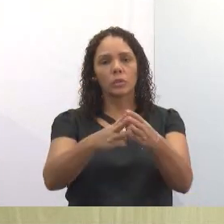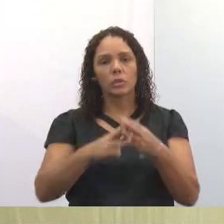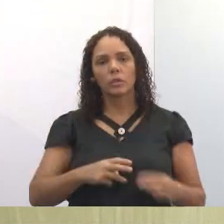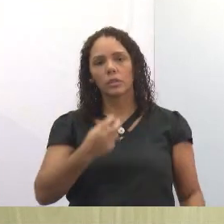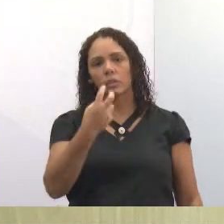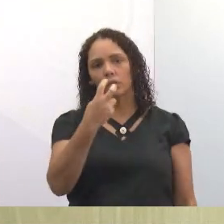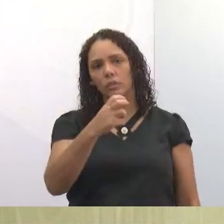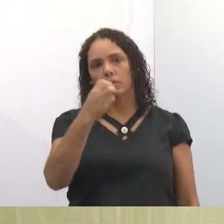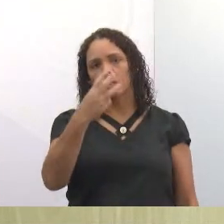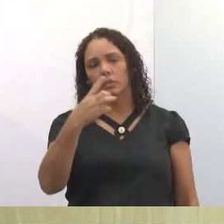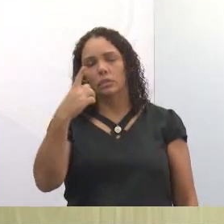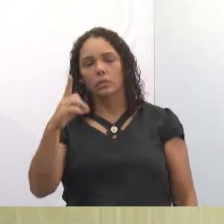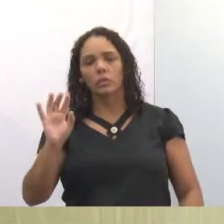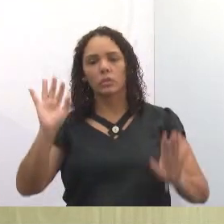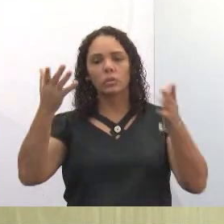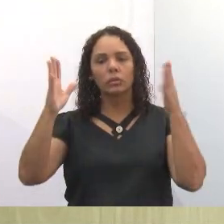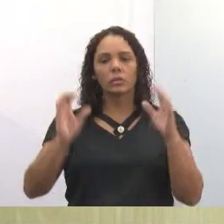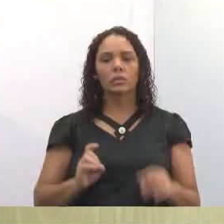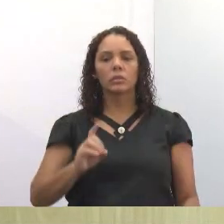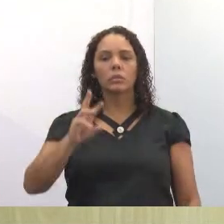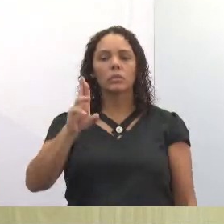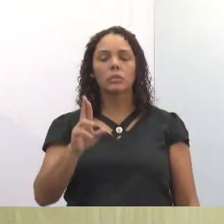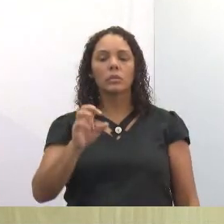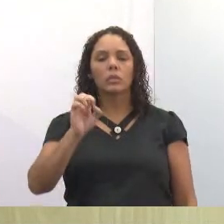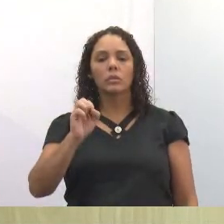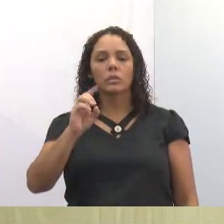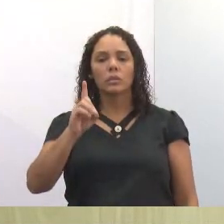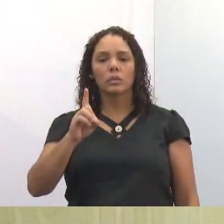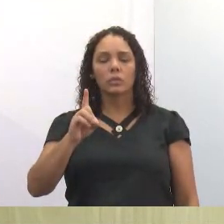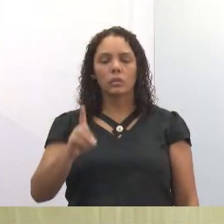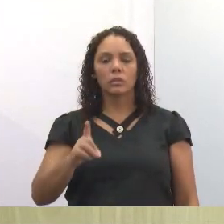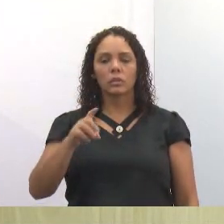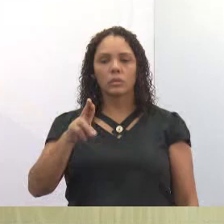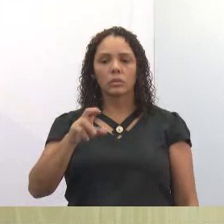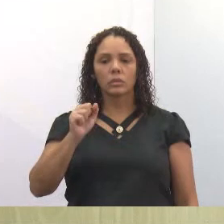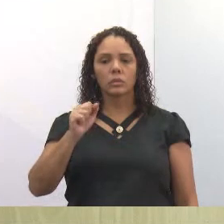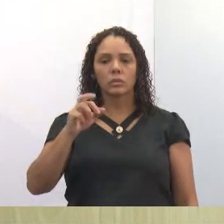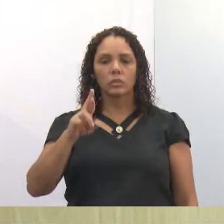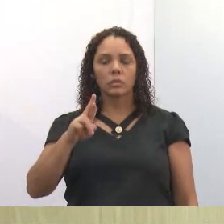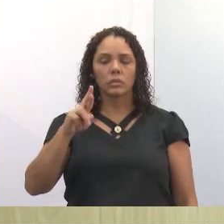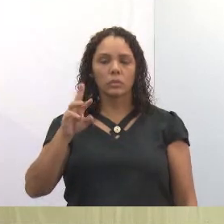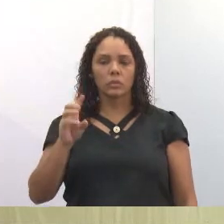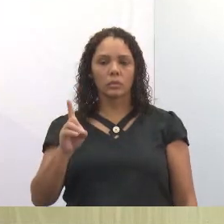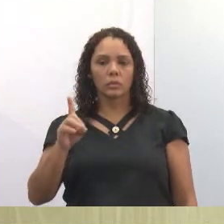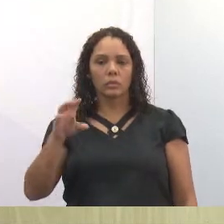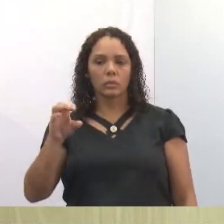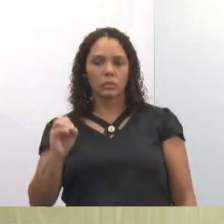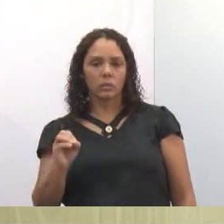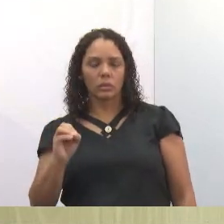Moção congratulatória ao Dr. Eduardo Henrique Prado, presidente do Rotary,